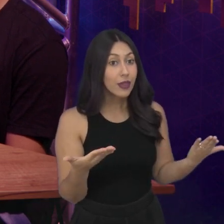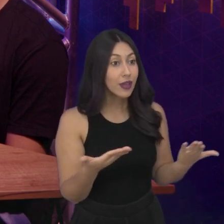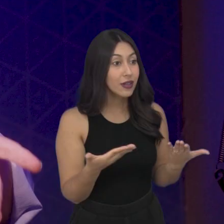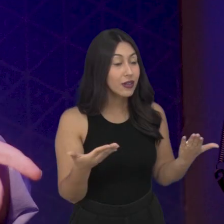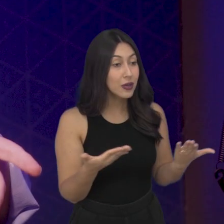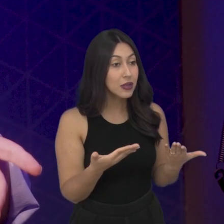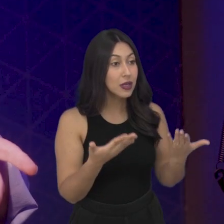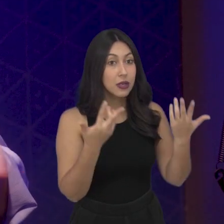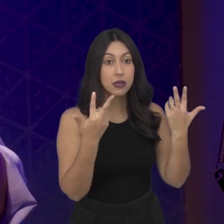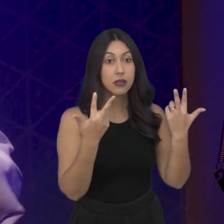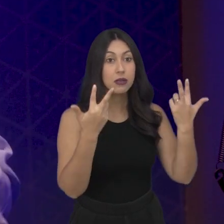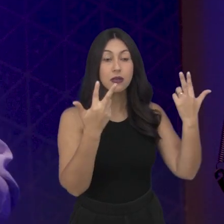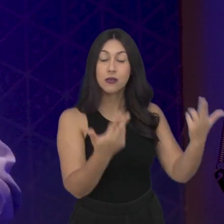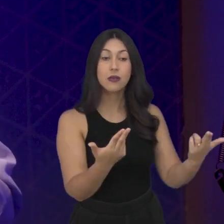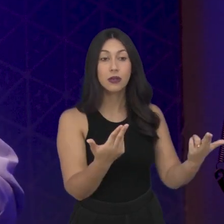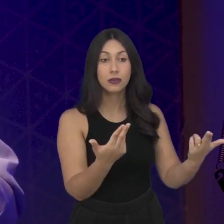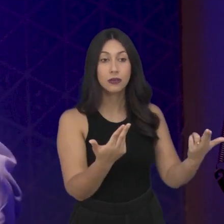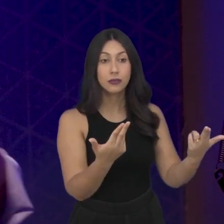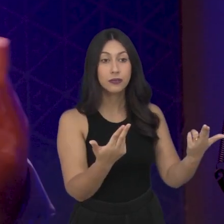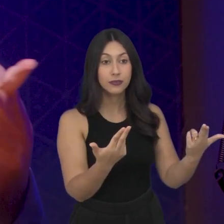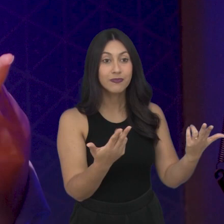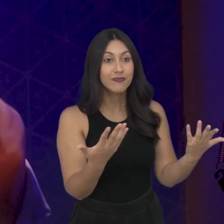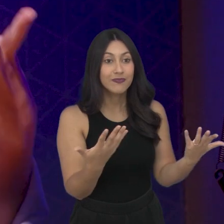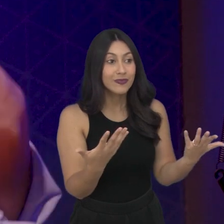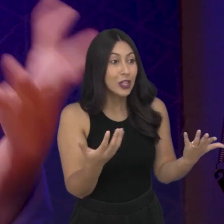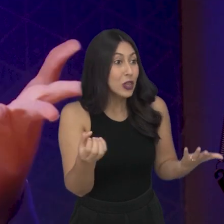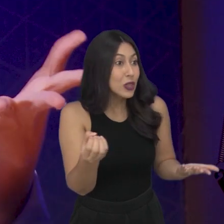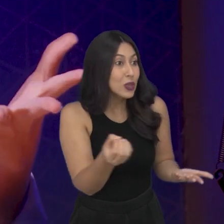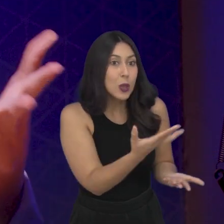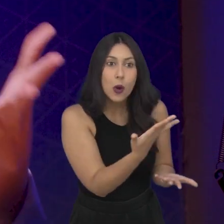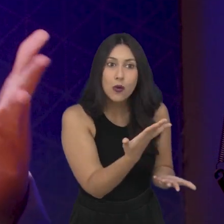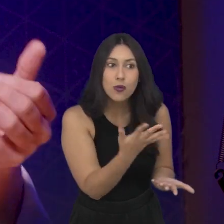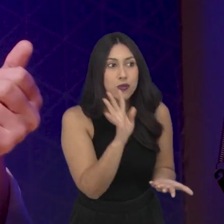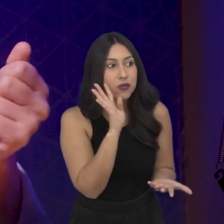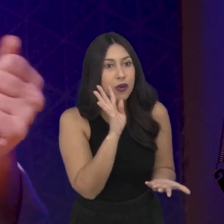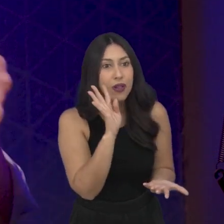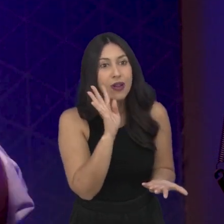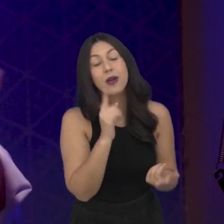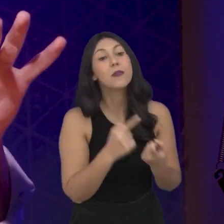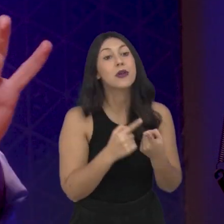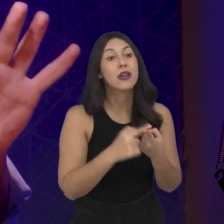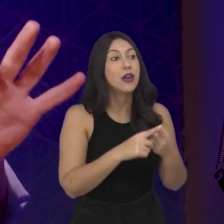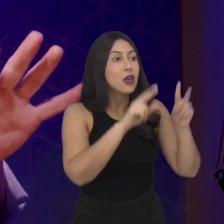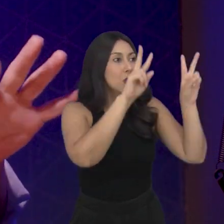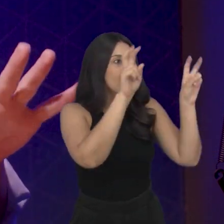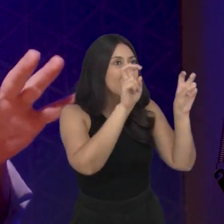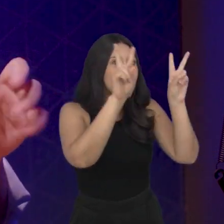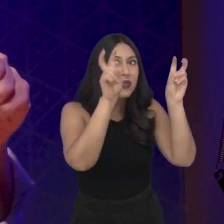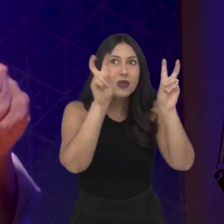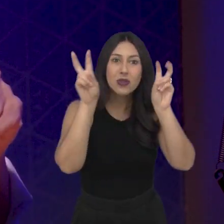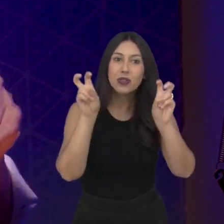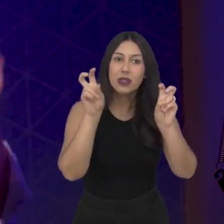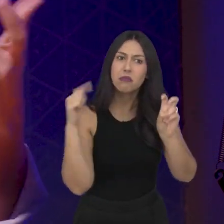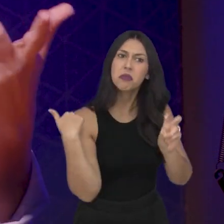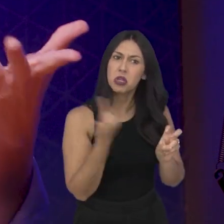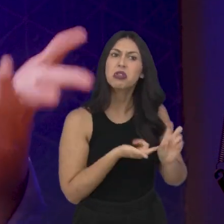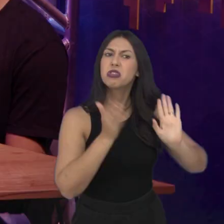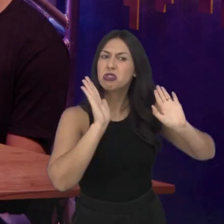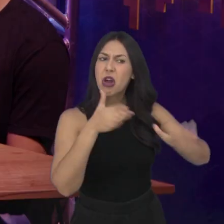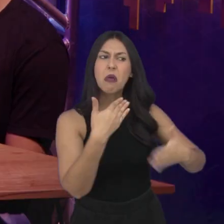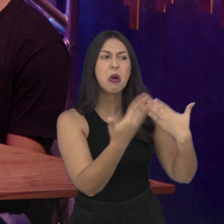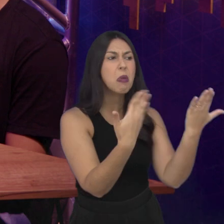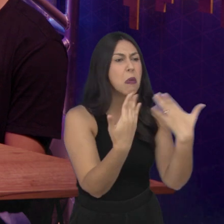eu senti a mesma coisa, um termo, uma coisa nova, sabe? É tão legal, porque tem vários assuntos que a gente fala